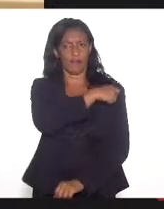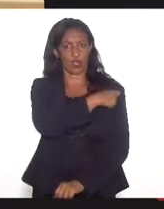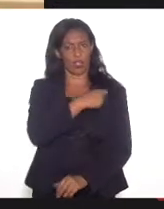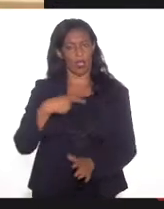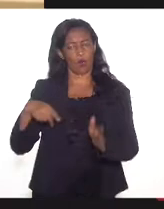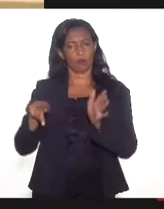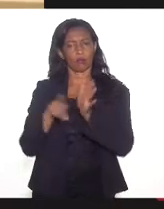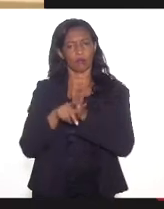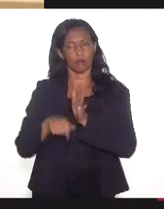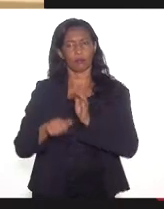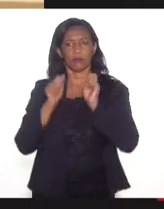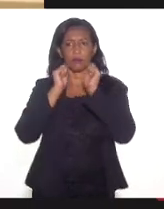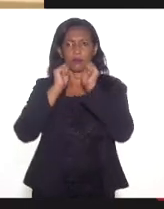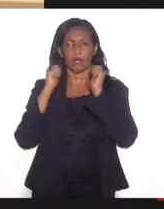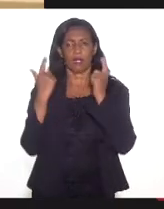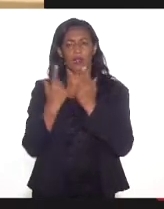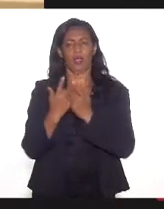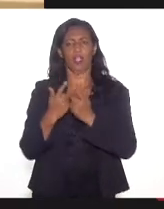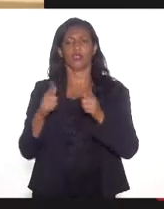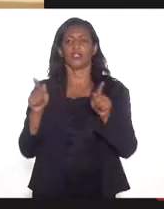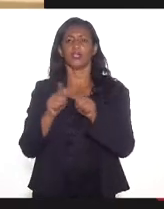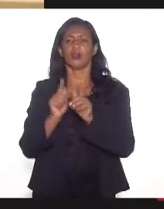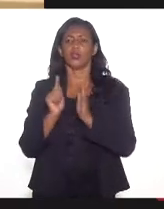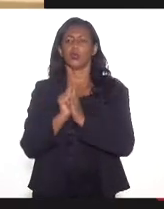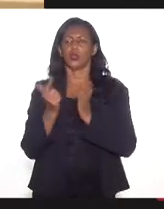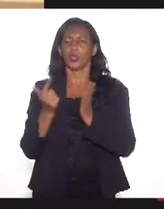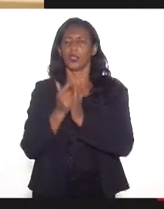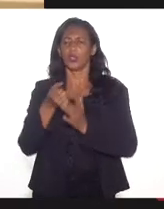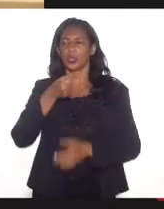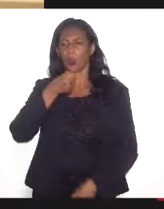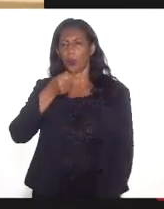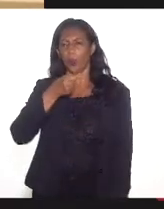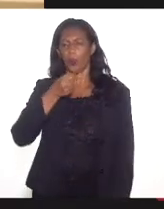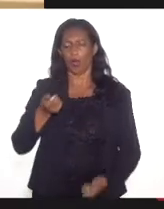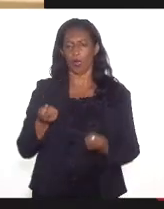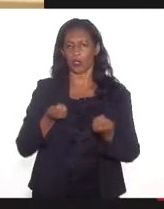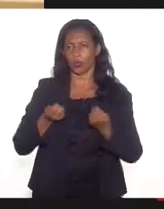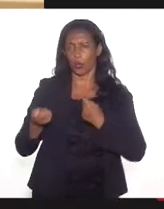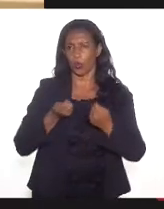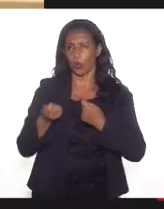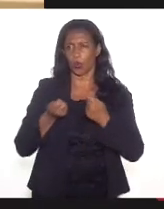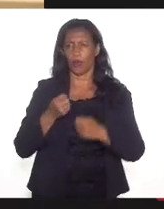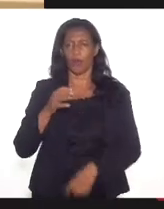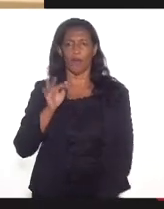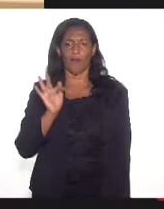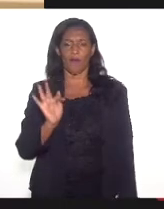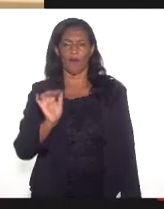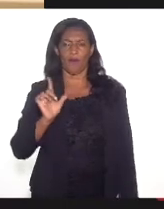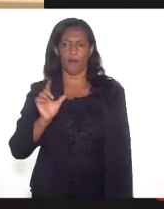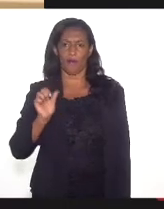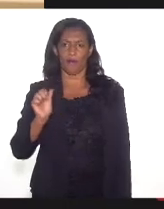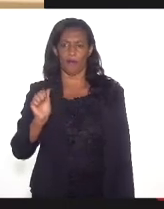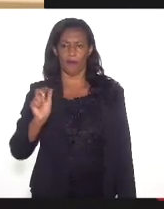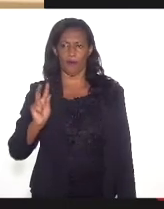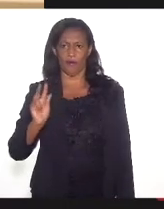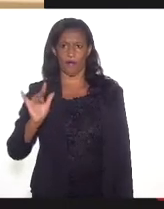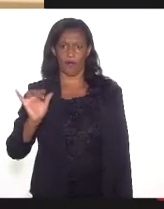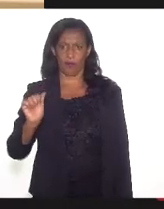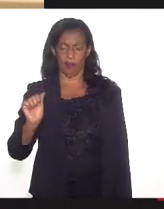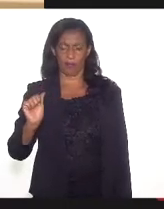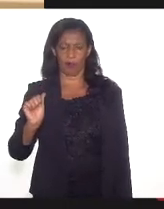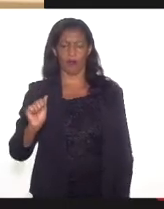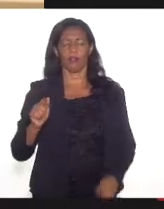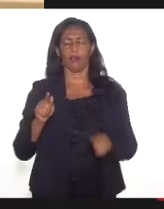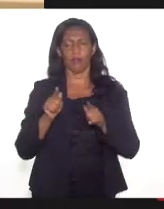Legislativa e da jornalista e colunista de economia Flávia Oliveira. Também ouviremos,